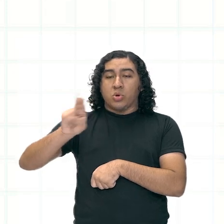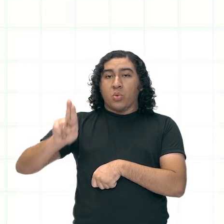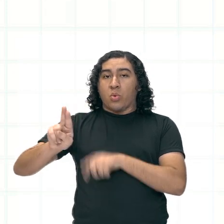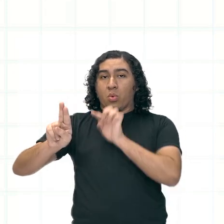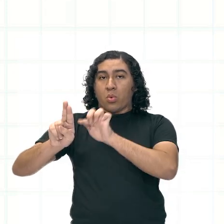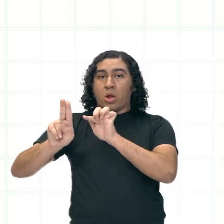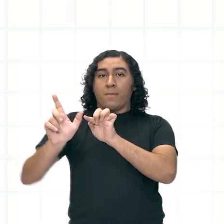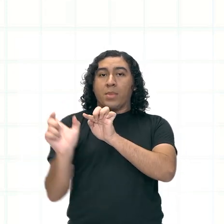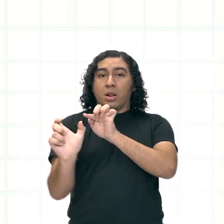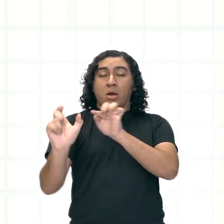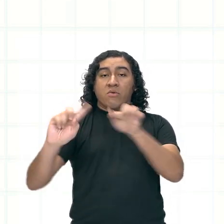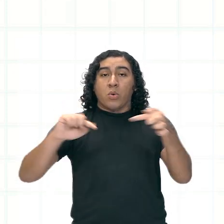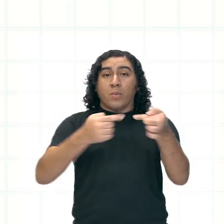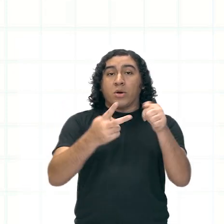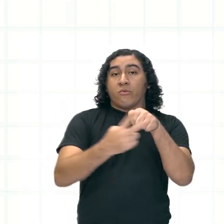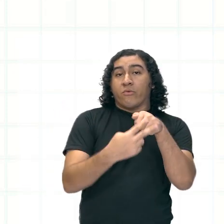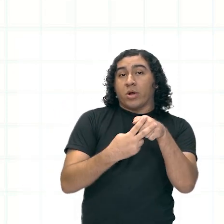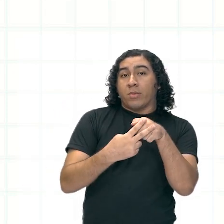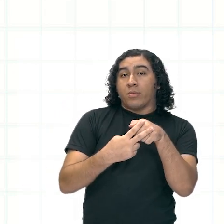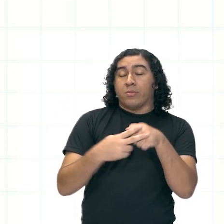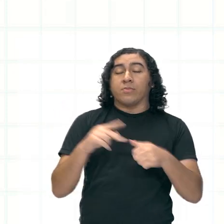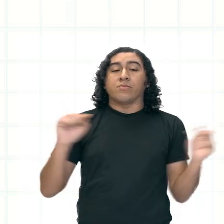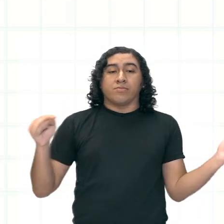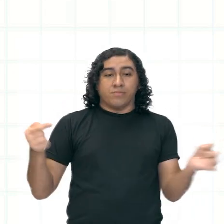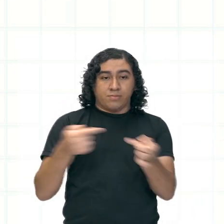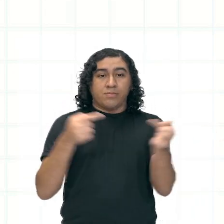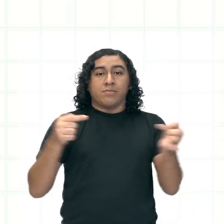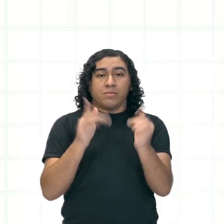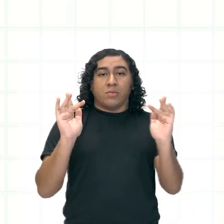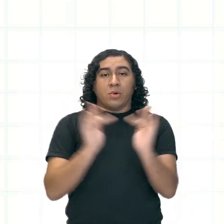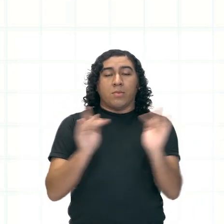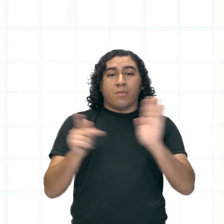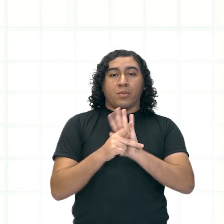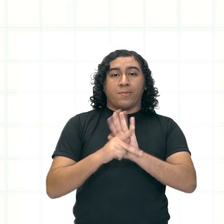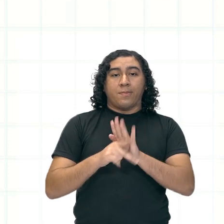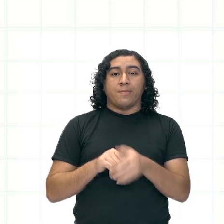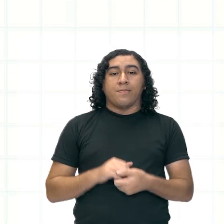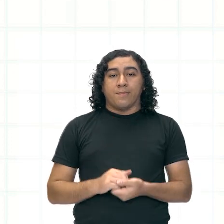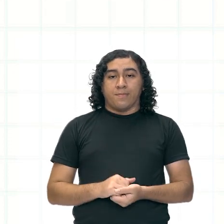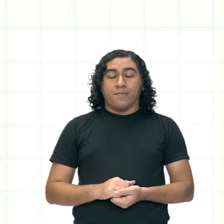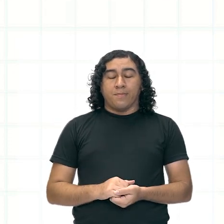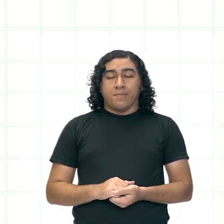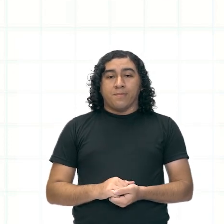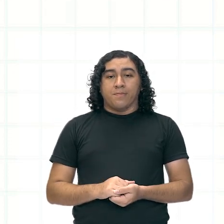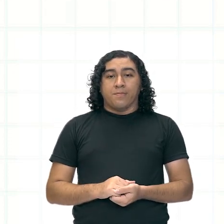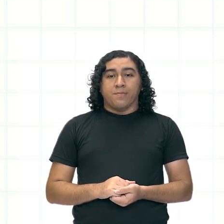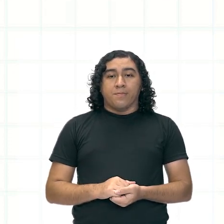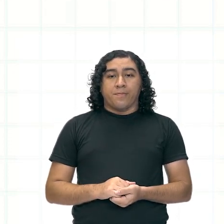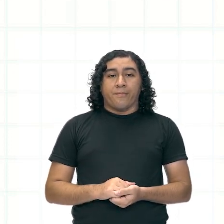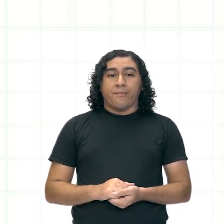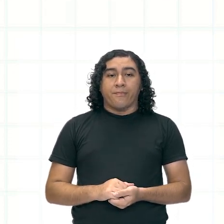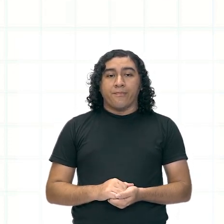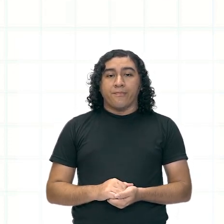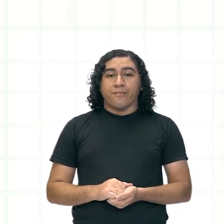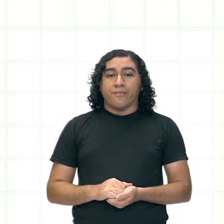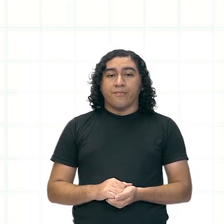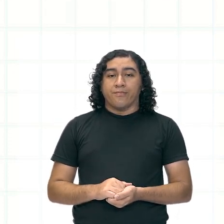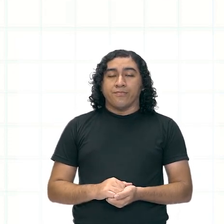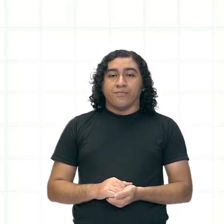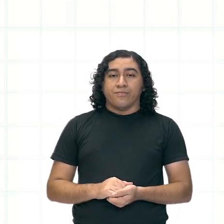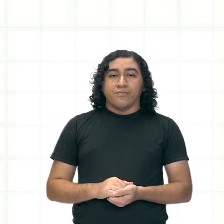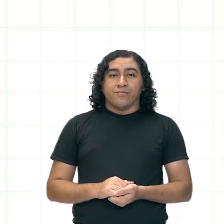verbo começar está marcado aí em verde, que vocês podem visualizar. Você